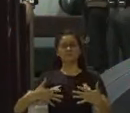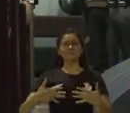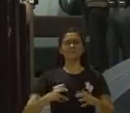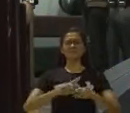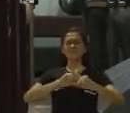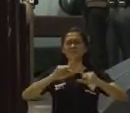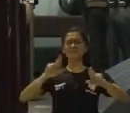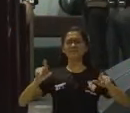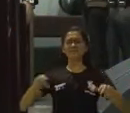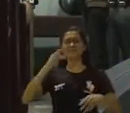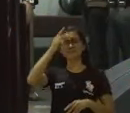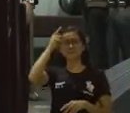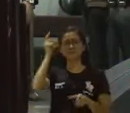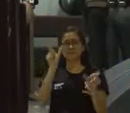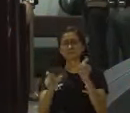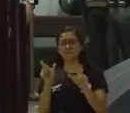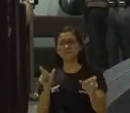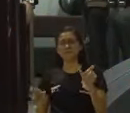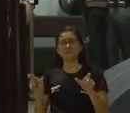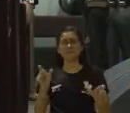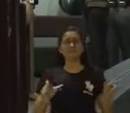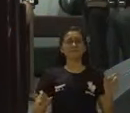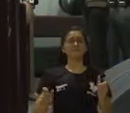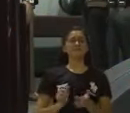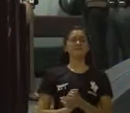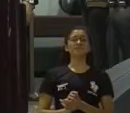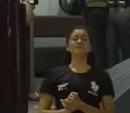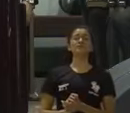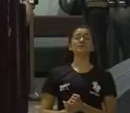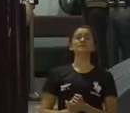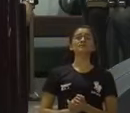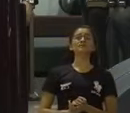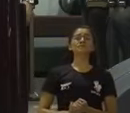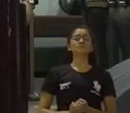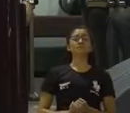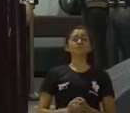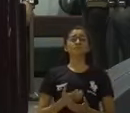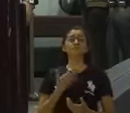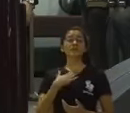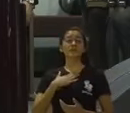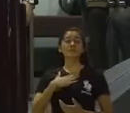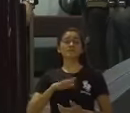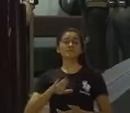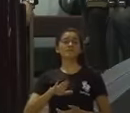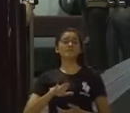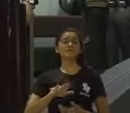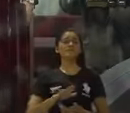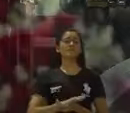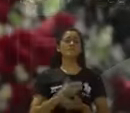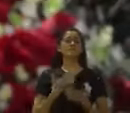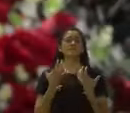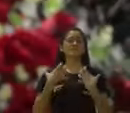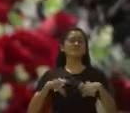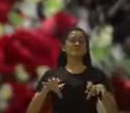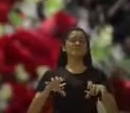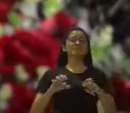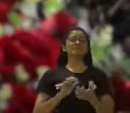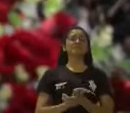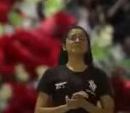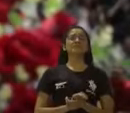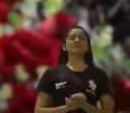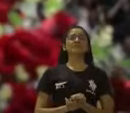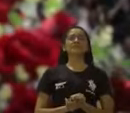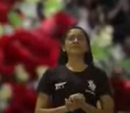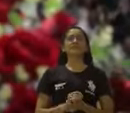maioria dessa geração de crentes pós-modernidade não tem o credenciamento para dizer: